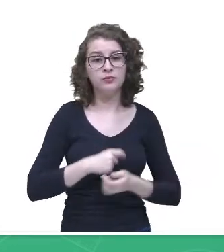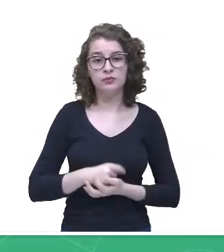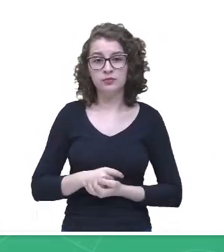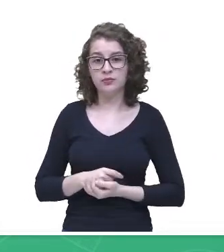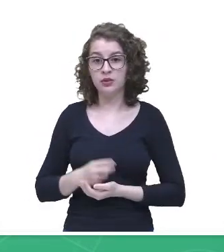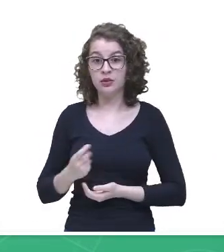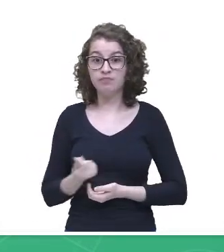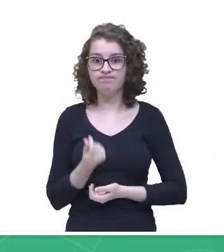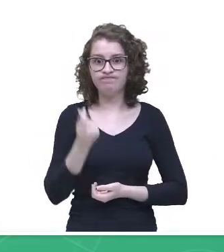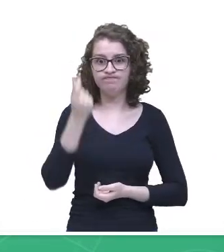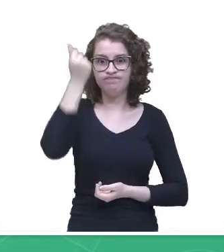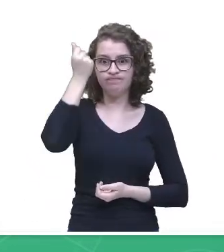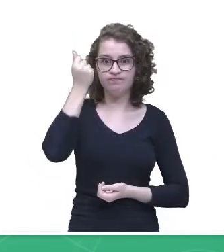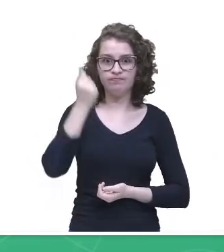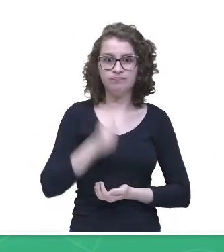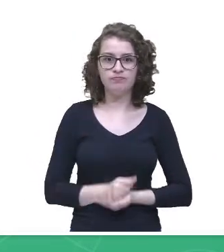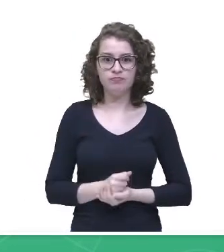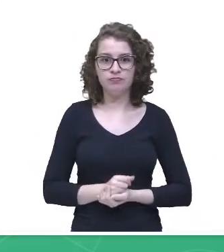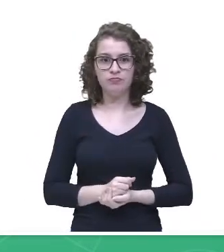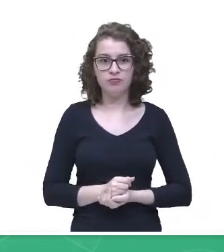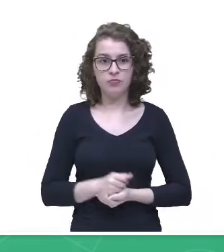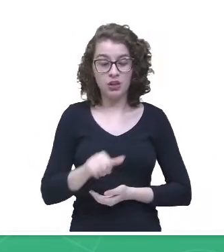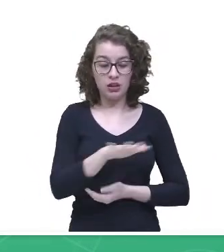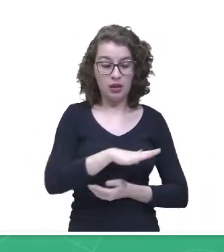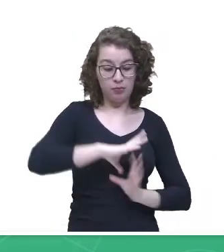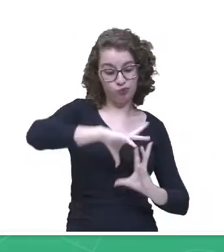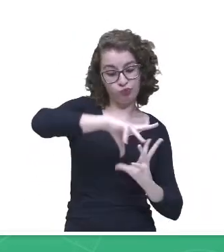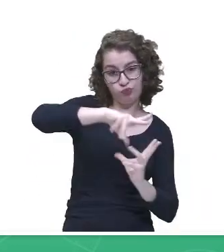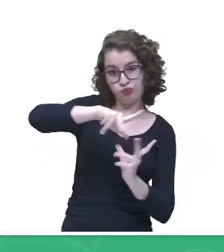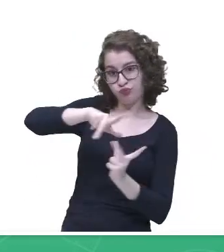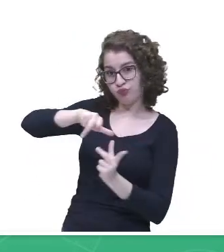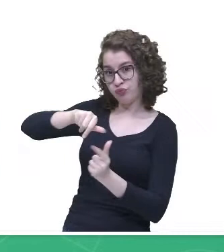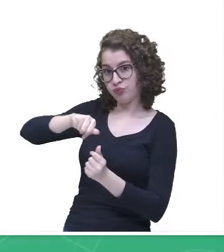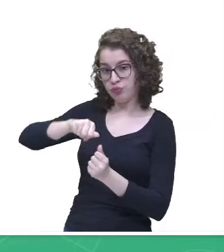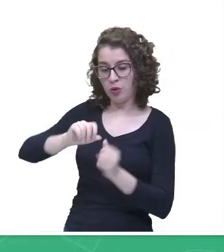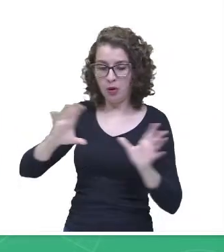economia capitalista, dentro do processo